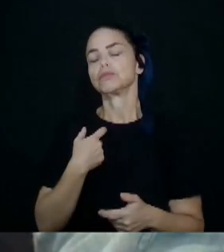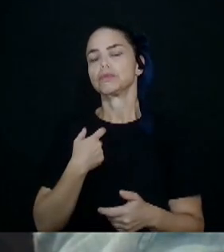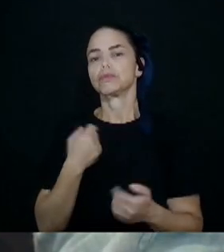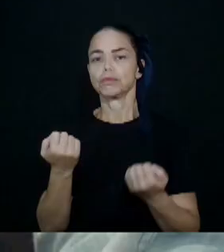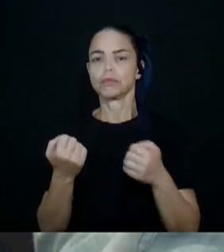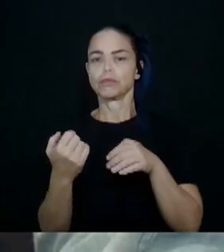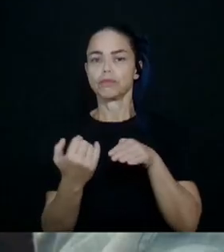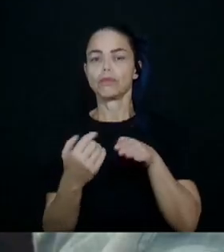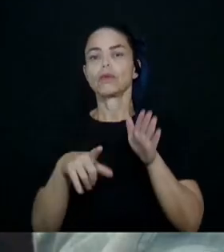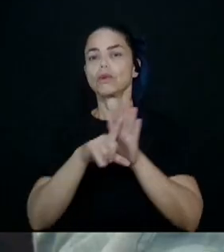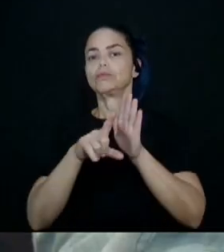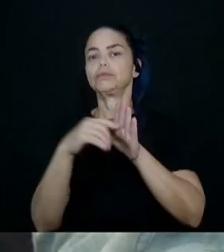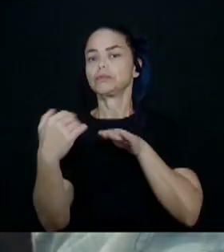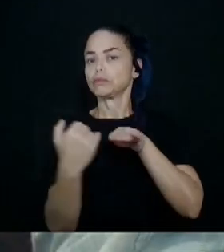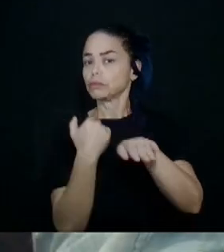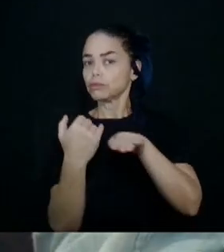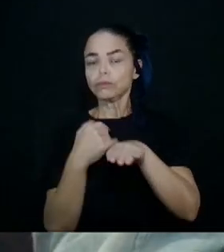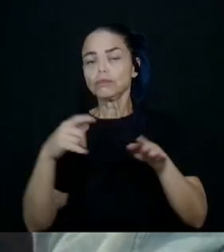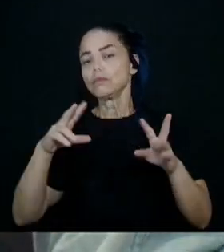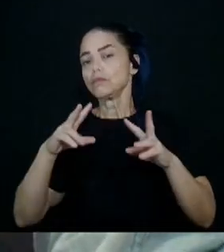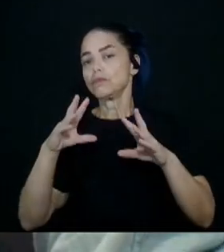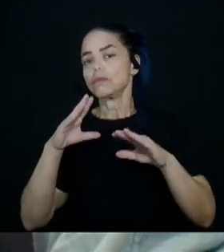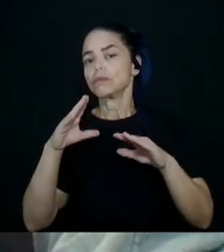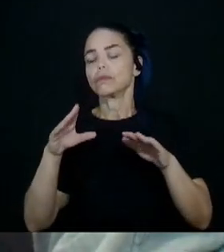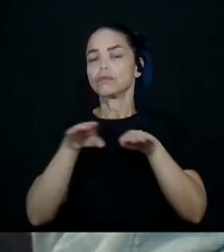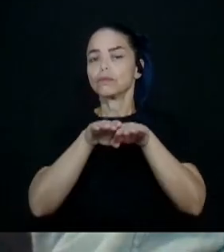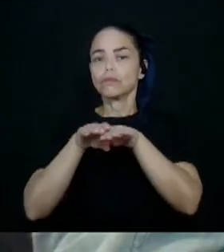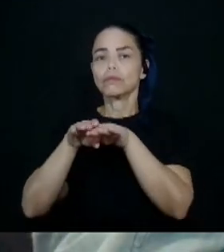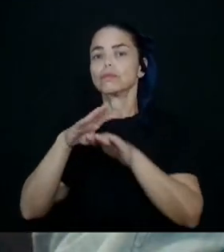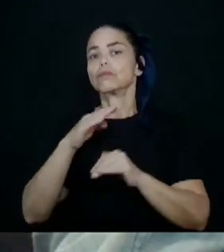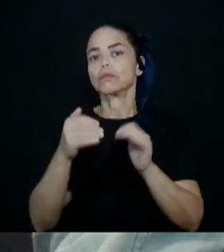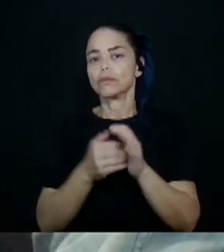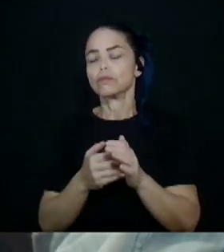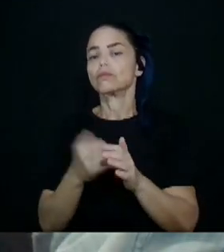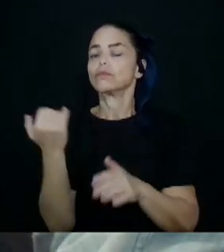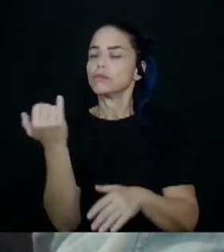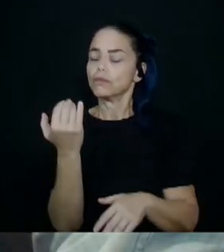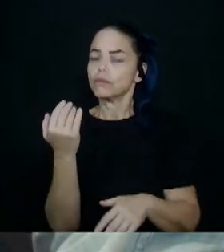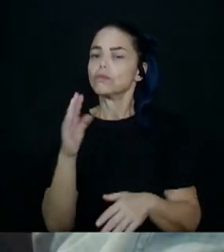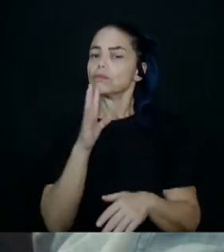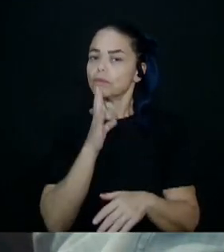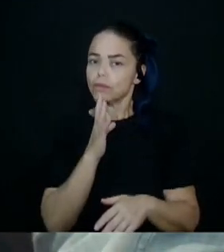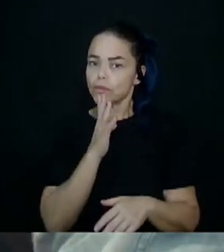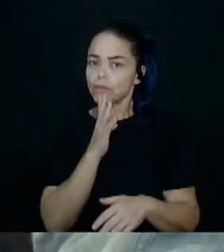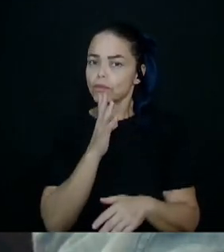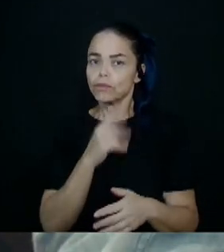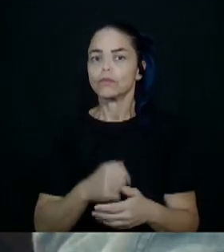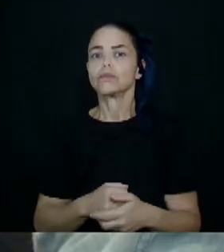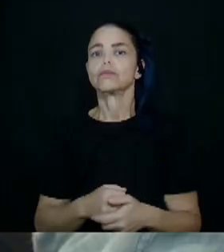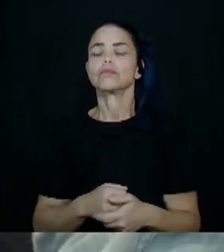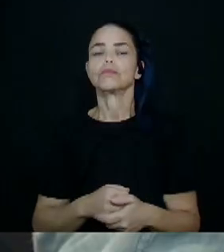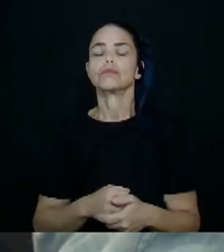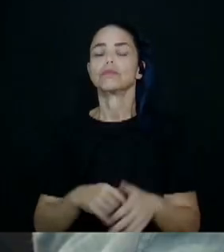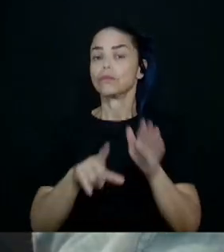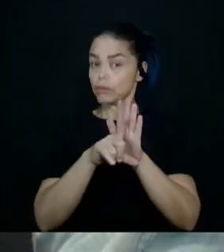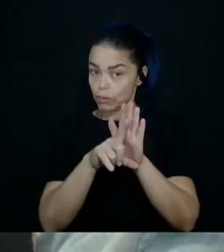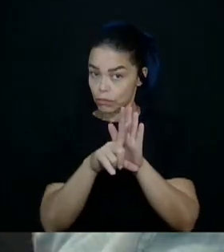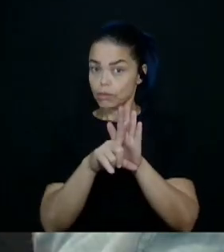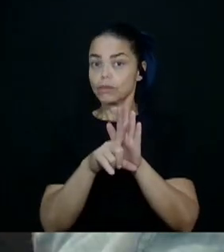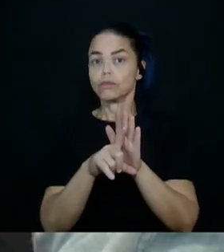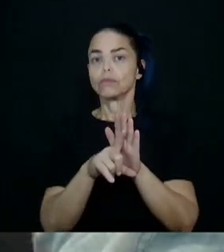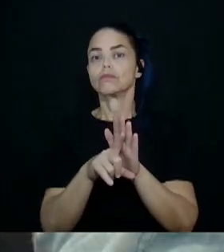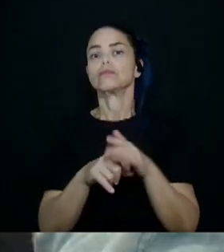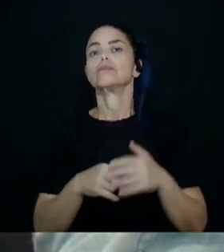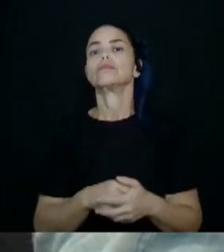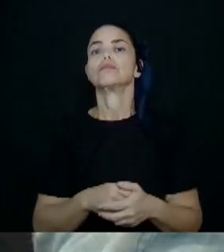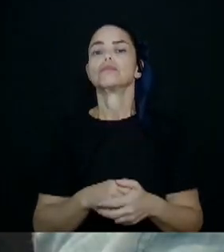trânsito, elas são iguais para todo mundo, né? E é importante que conheça de forma as leis, né, num todo.